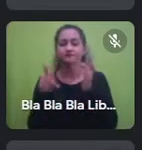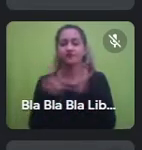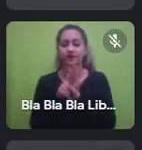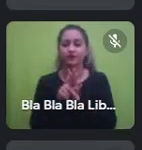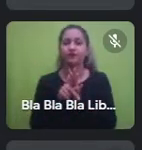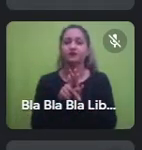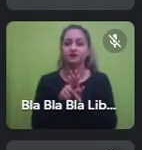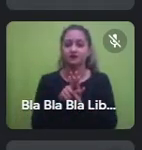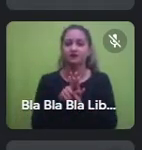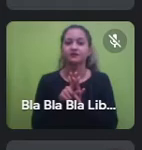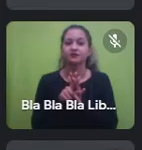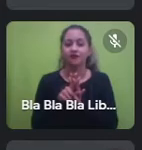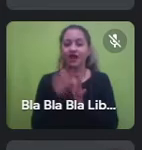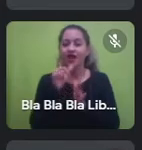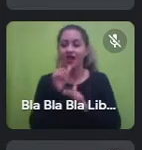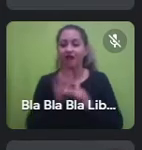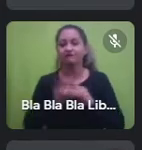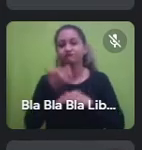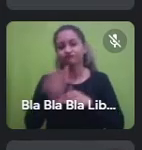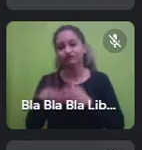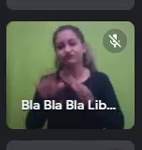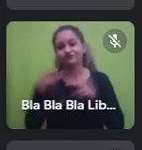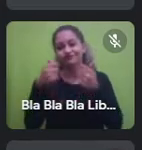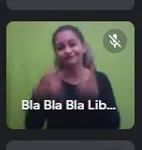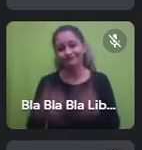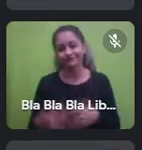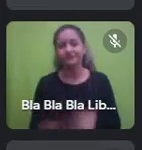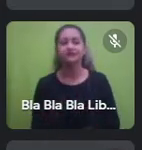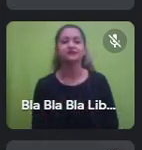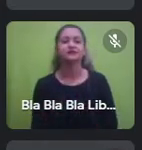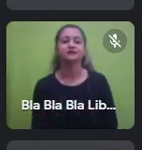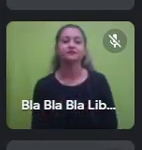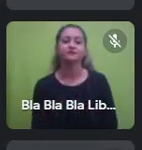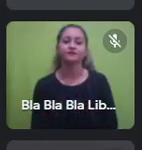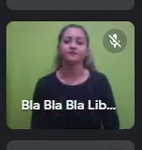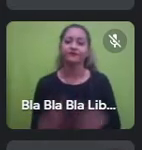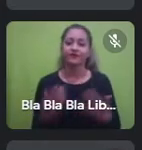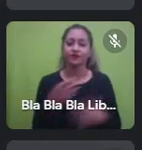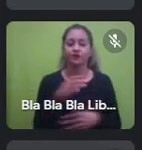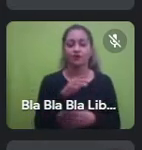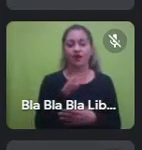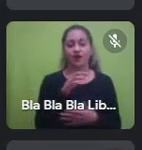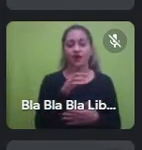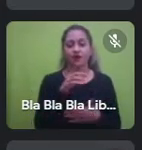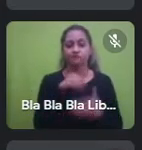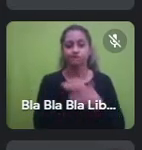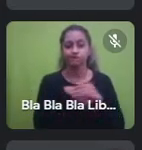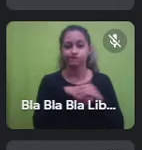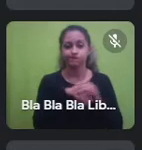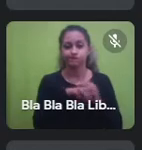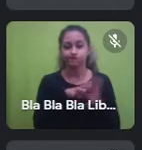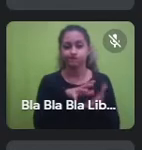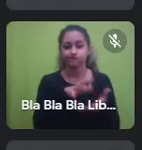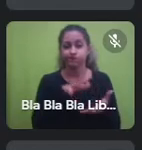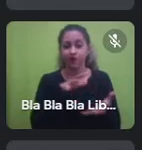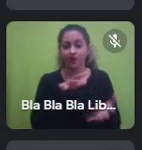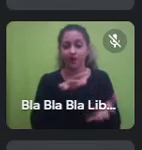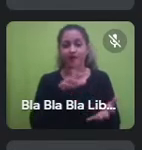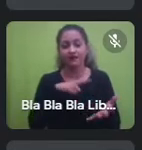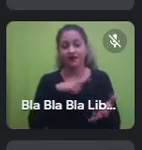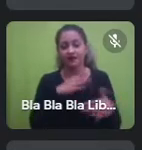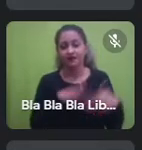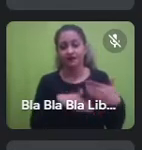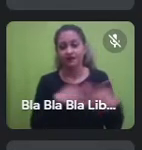peixe, concentração na água, enfim. Então, a bioacumulação ela vai passar pelo